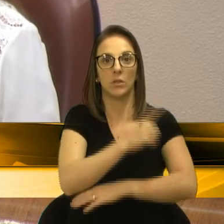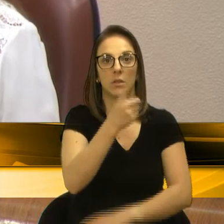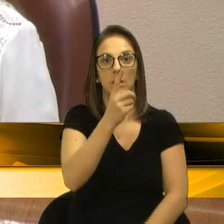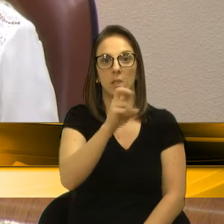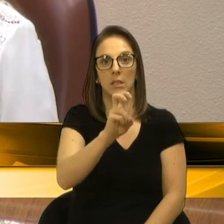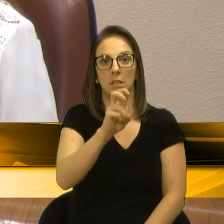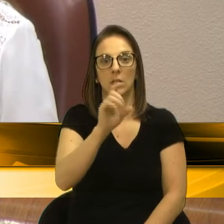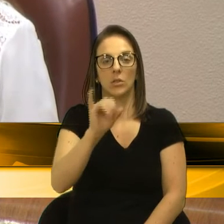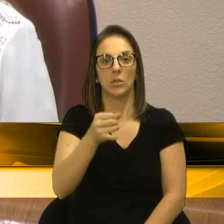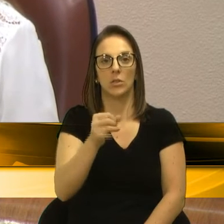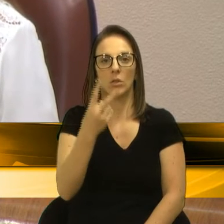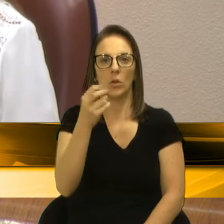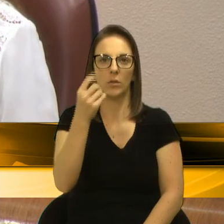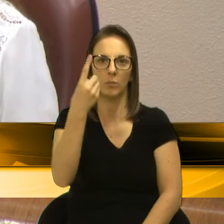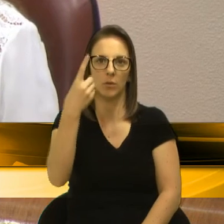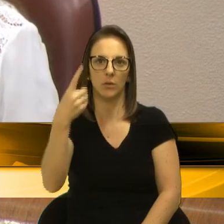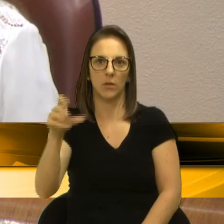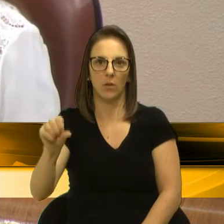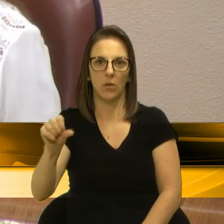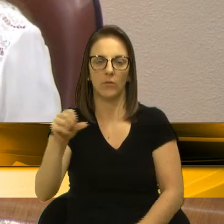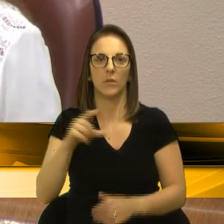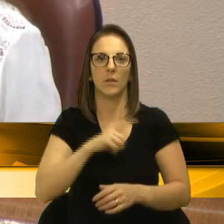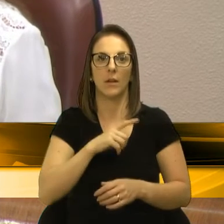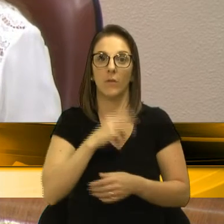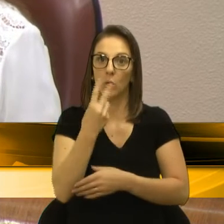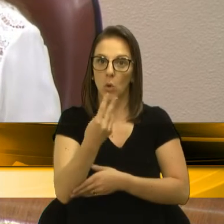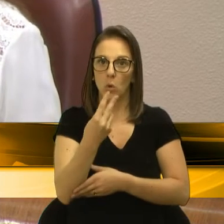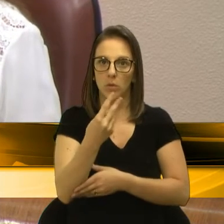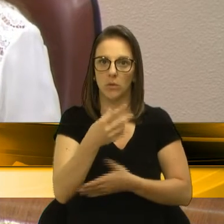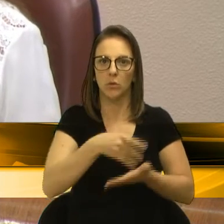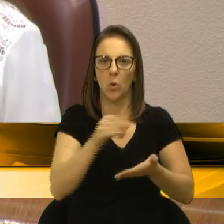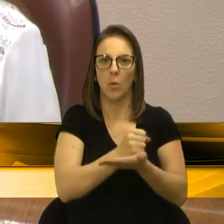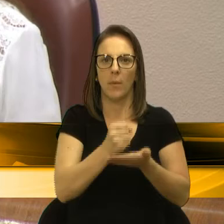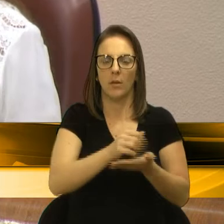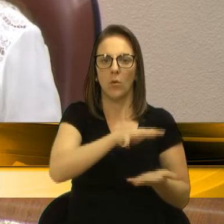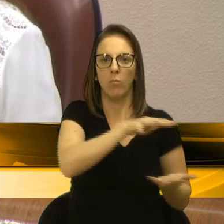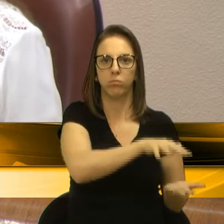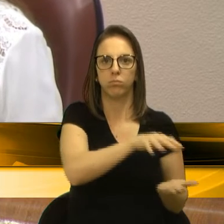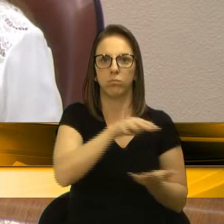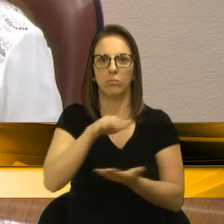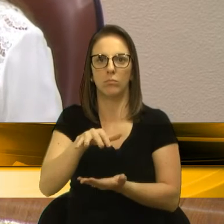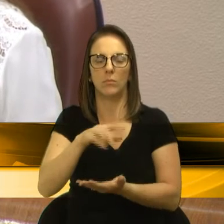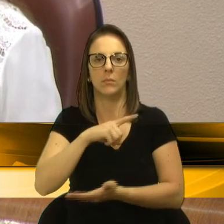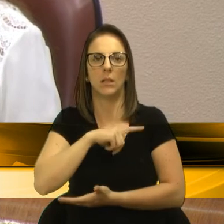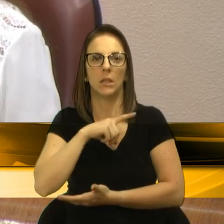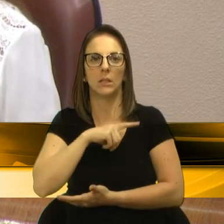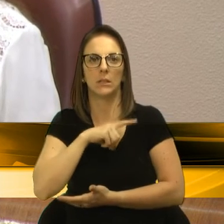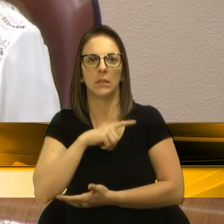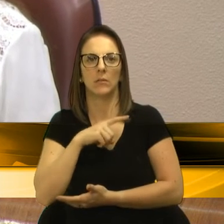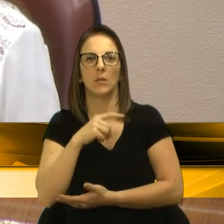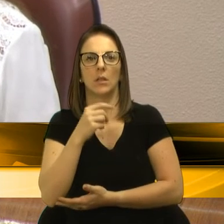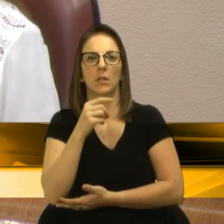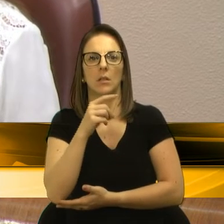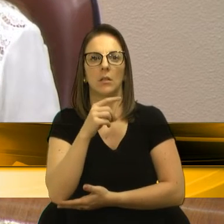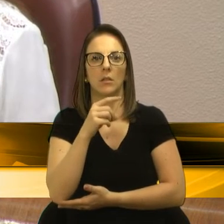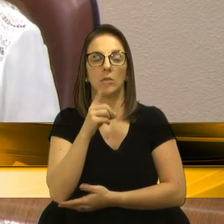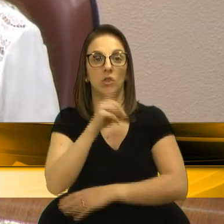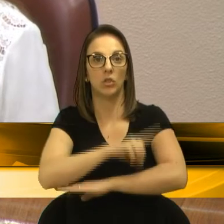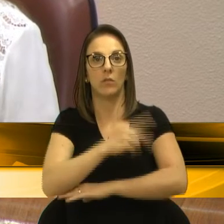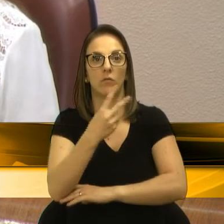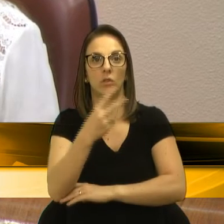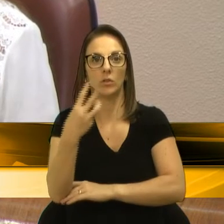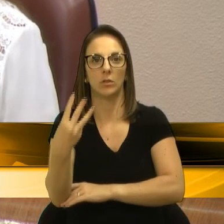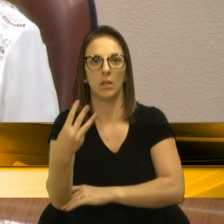duas juntadas de documentos, DE 21/2019 e DE 22/2019, em 23 de 8